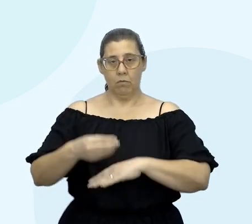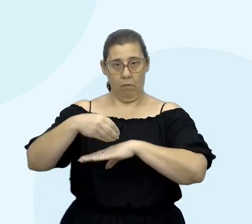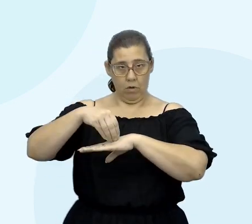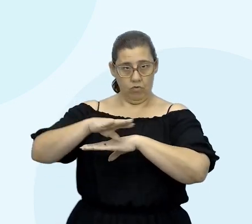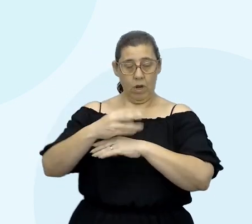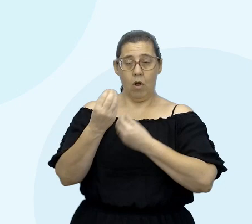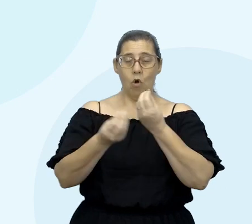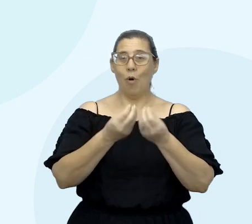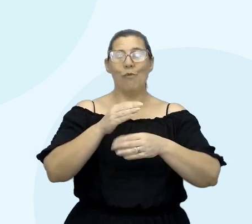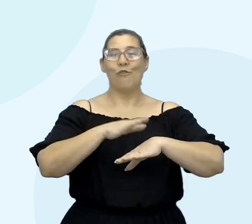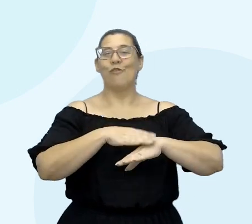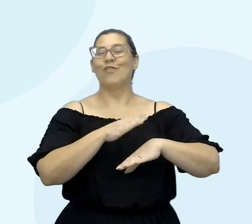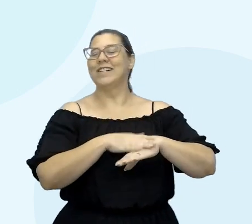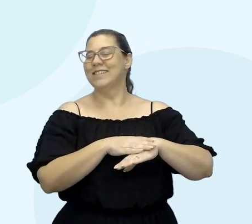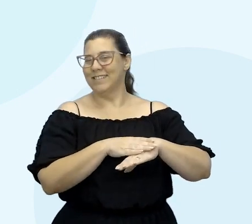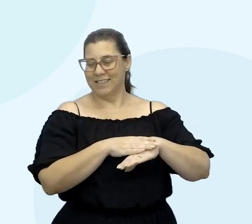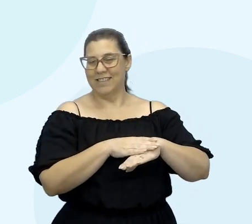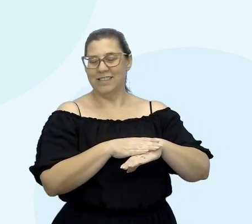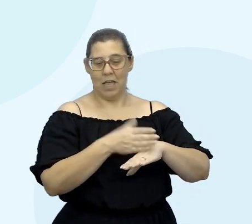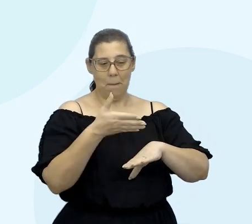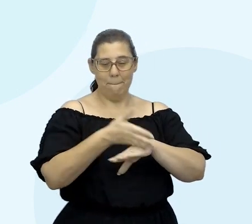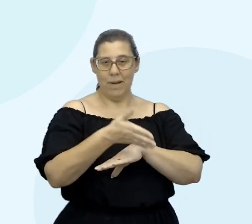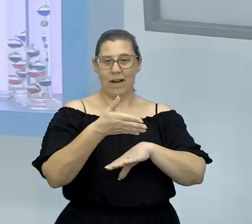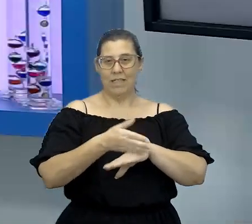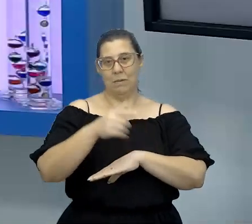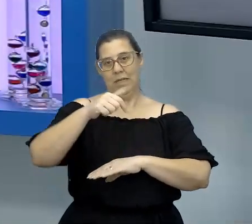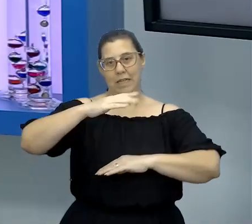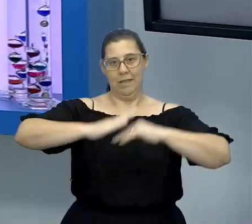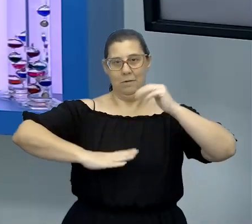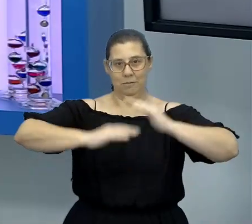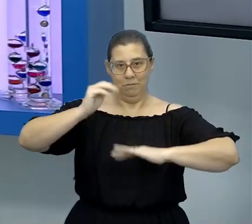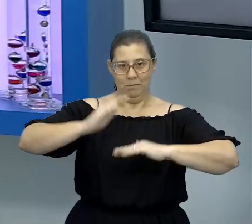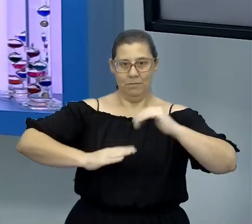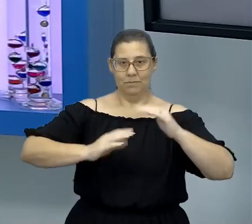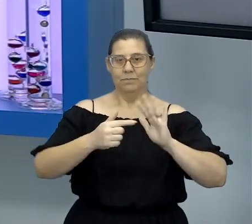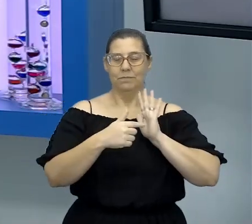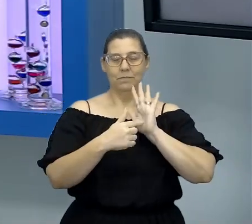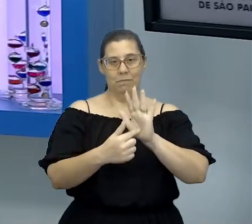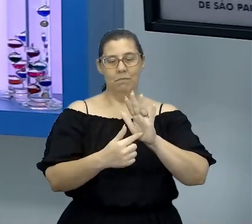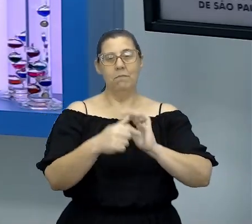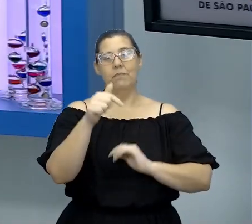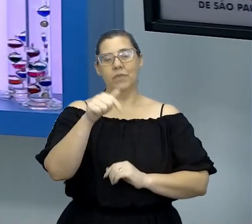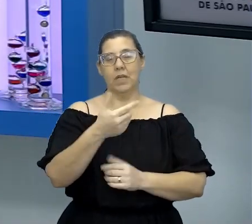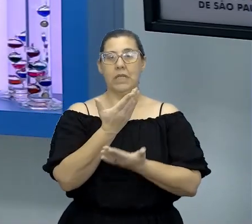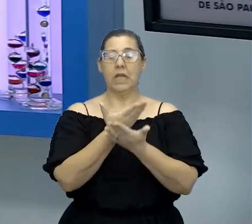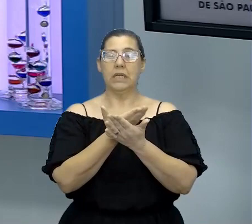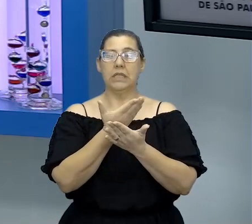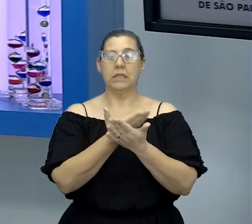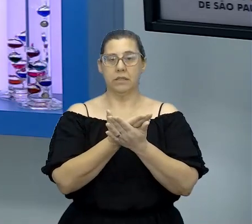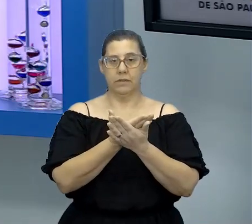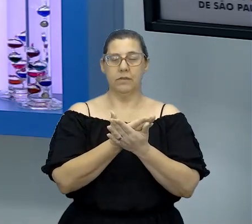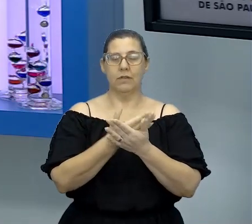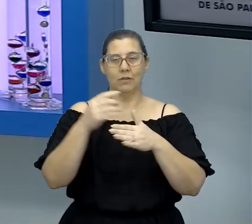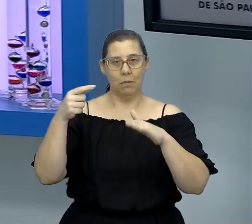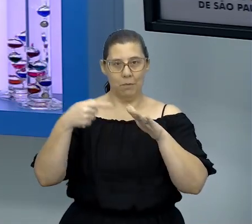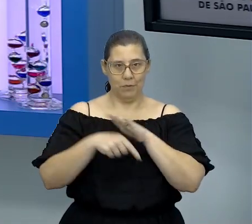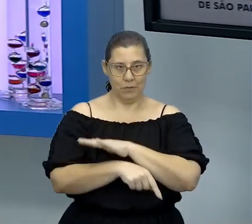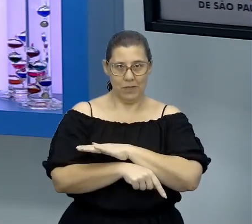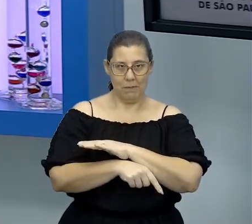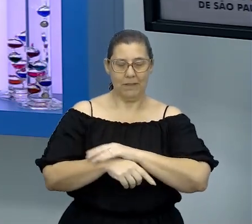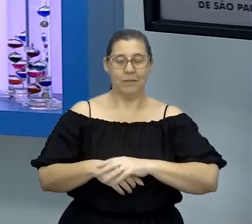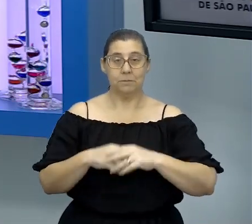Orientando como proceder para participar aqui das boas práticas que serão apresentadas aqui nas aulas desse